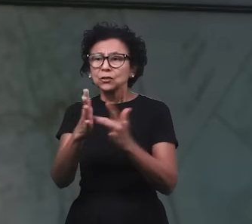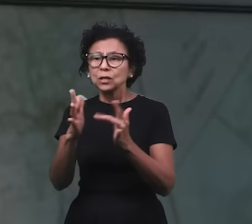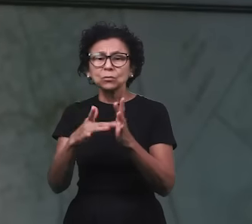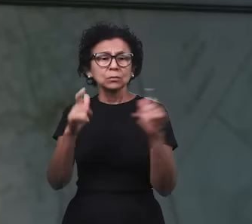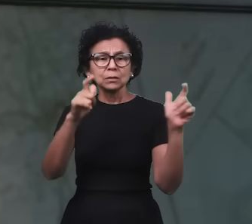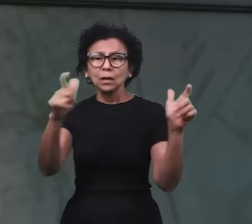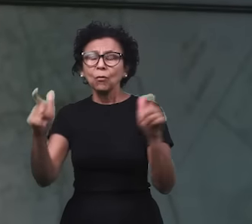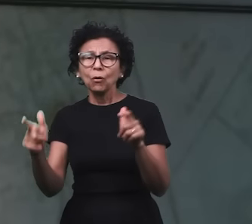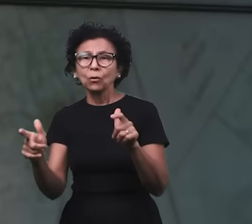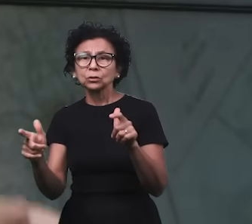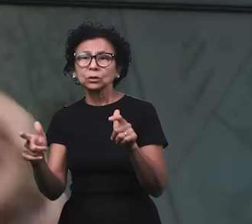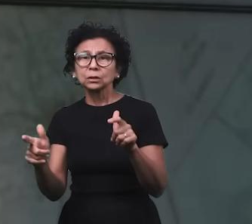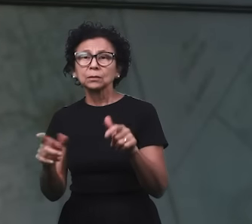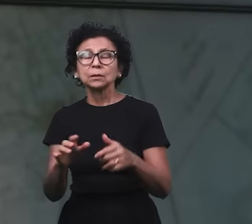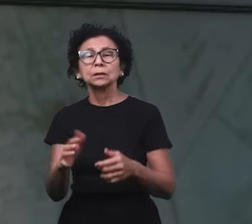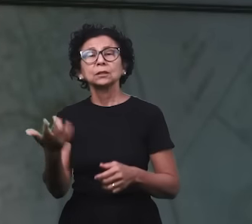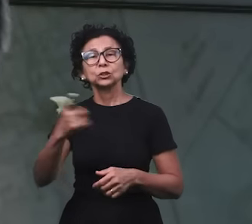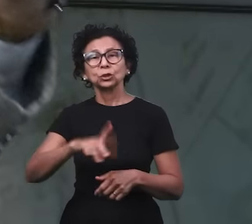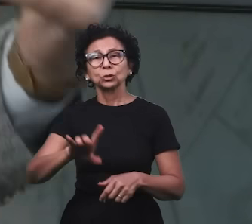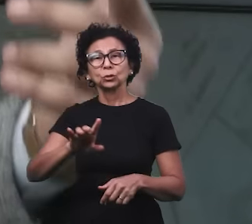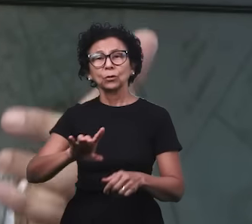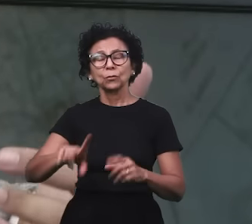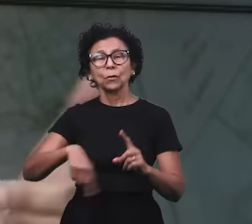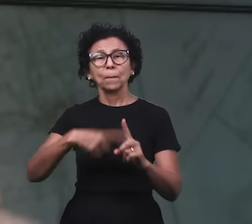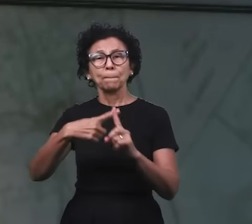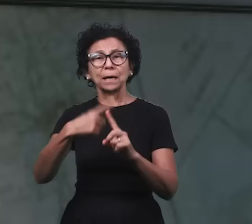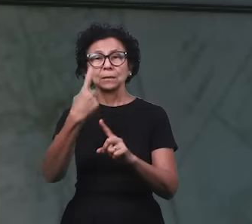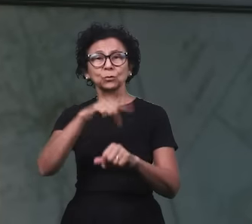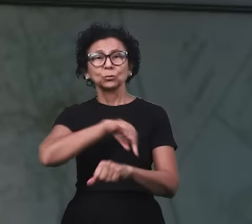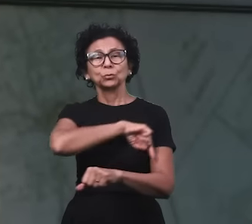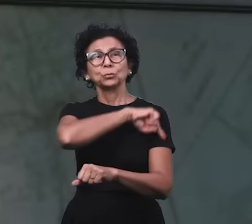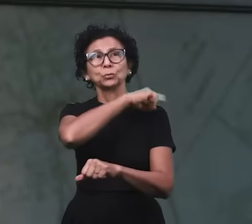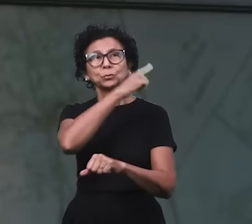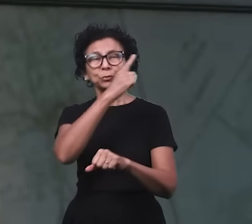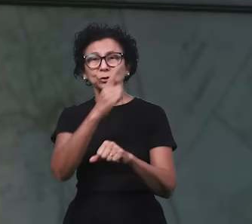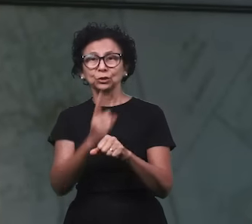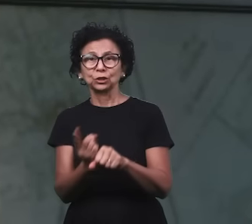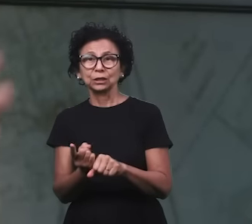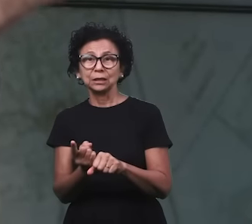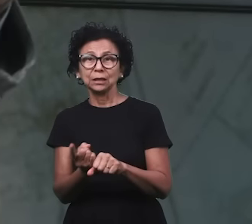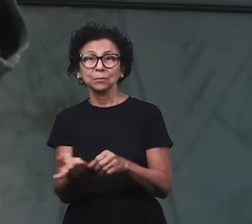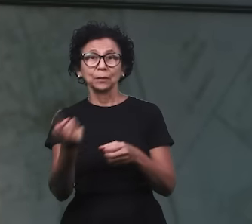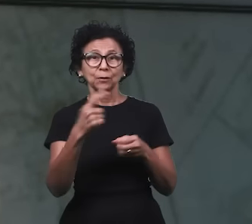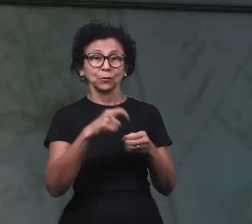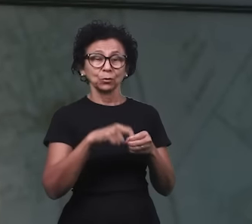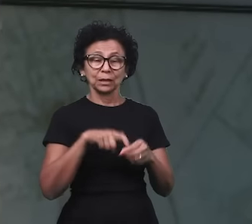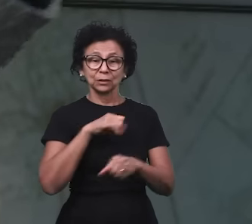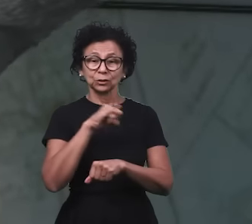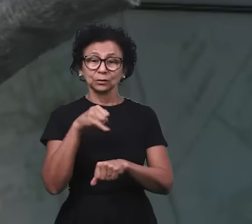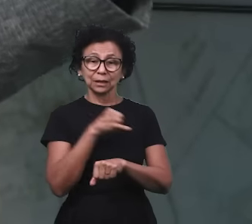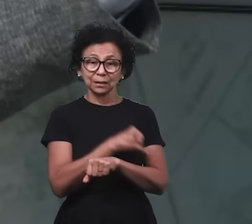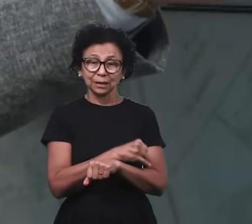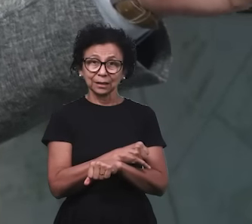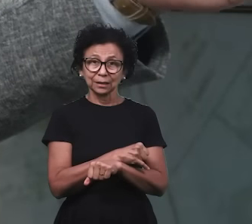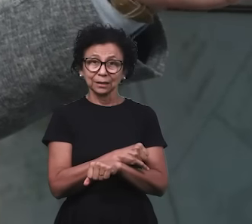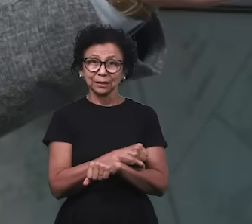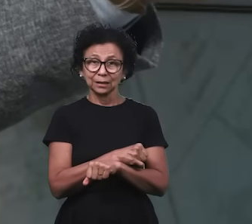2 dias. E, então, ao terceiro dia, encontraram Jesus. Então, nós estamos vendo